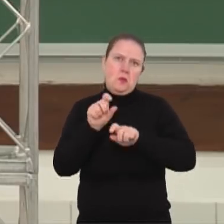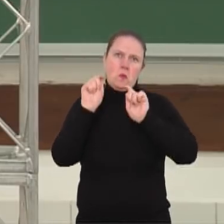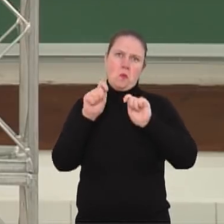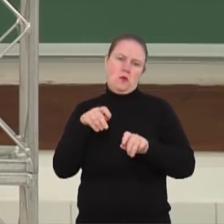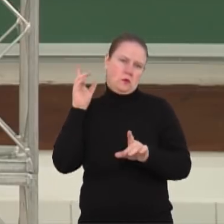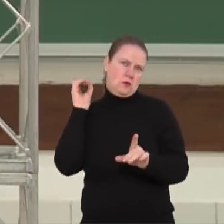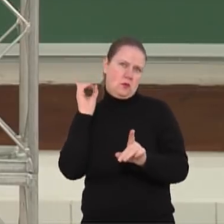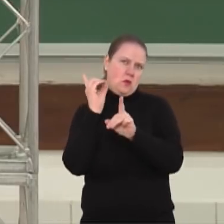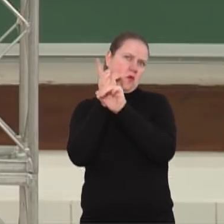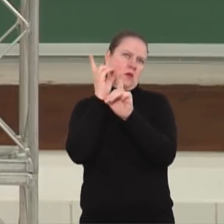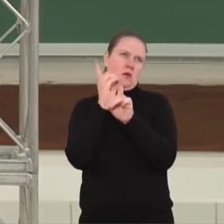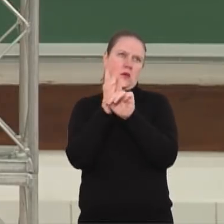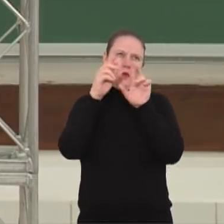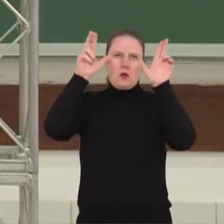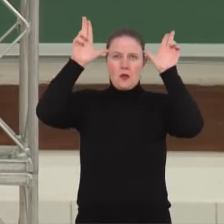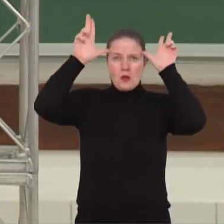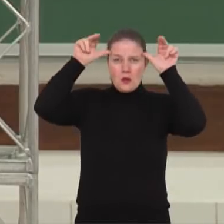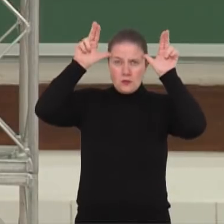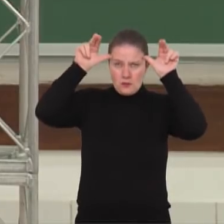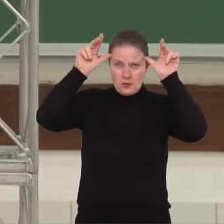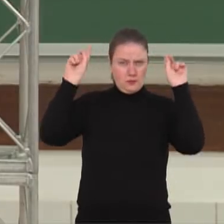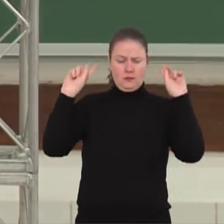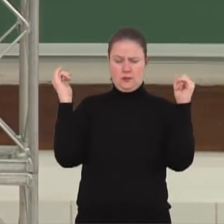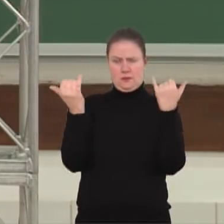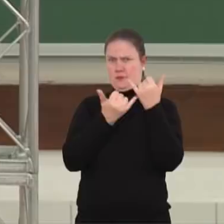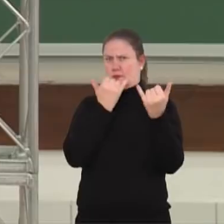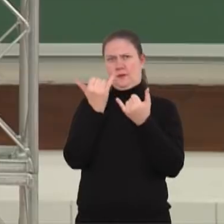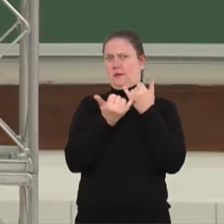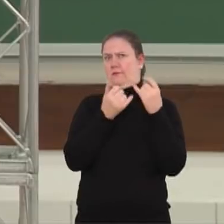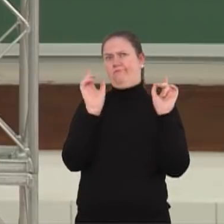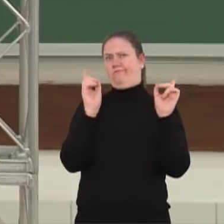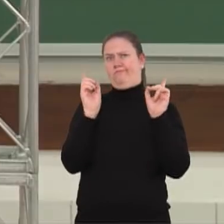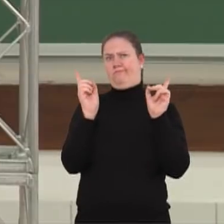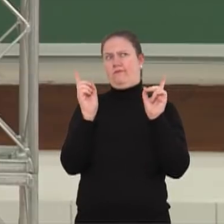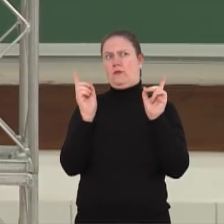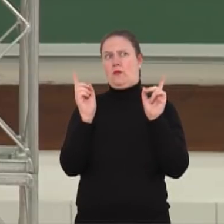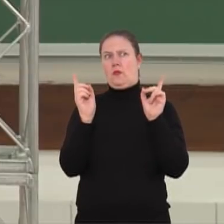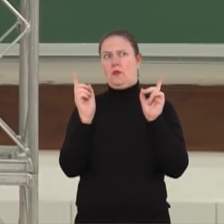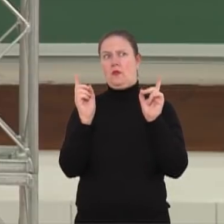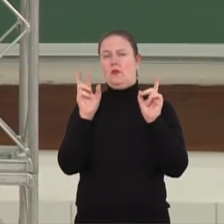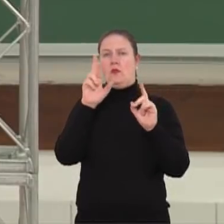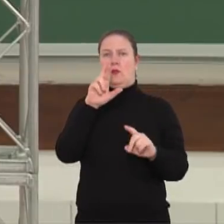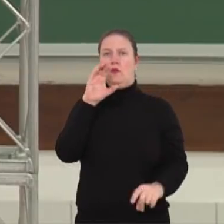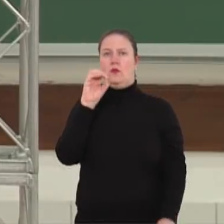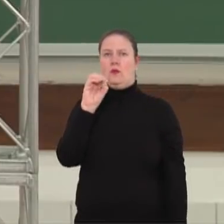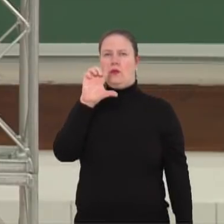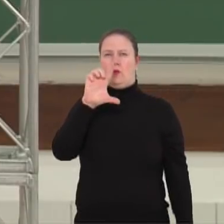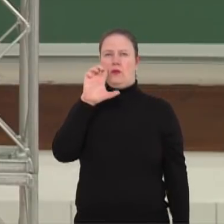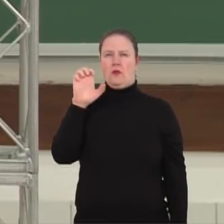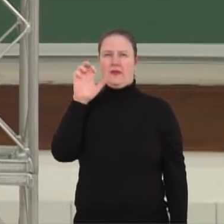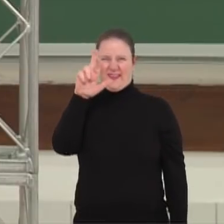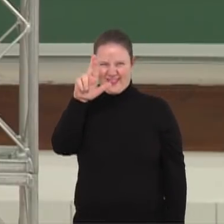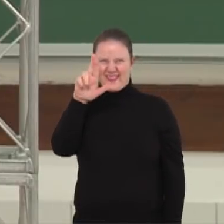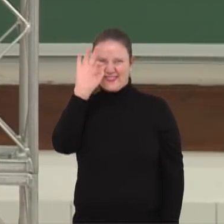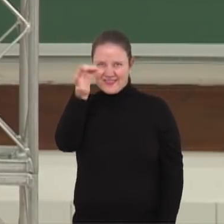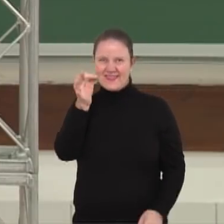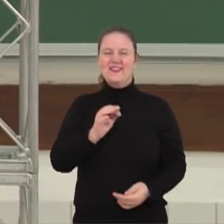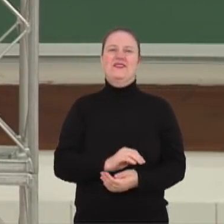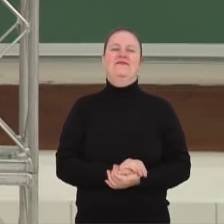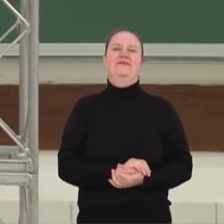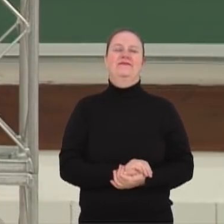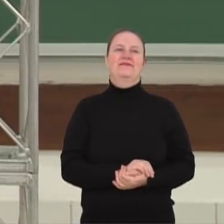alguns parques têm, só que cavalo também não é brinquedo, né? Então, o nosso brinquedo é o roller coaster. Certinho?